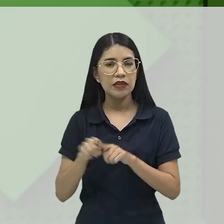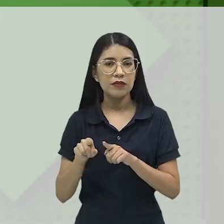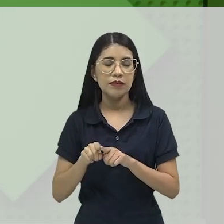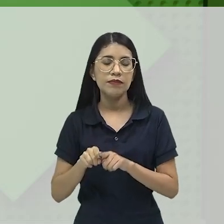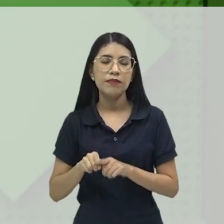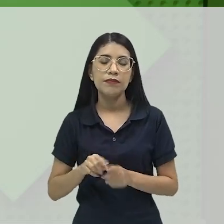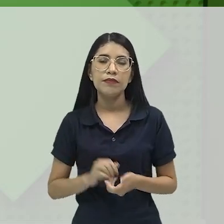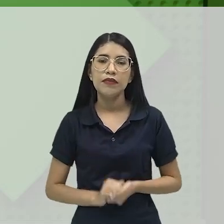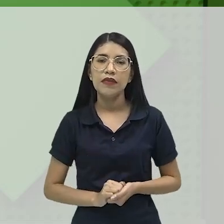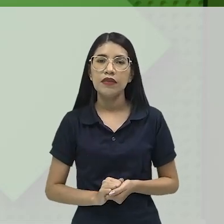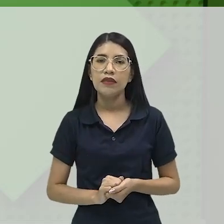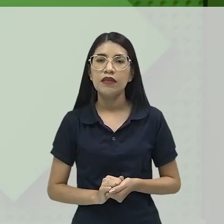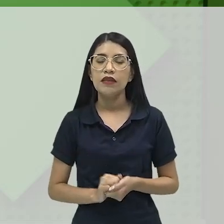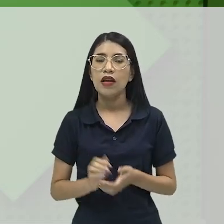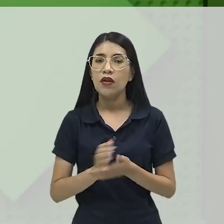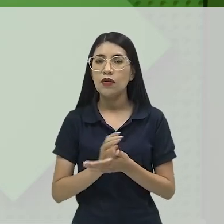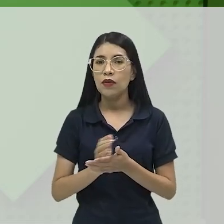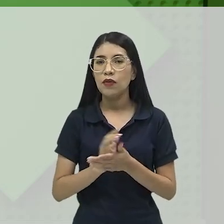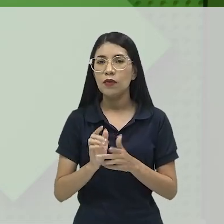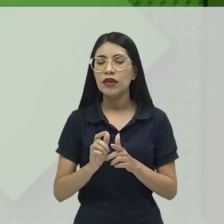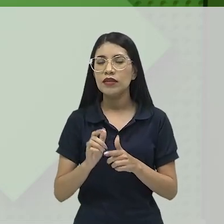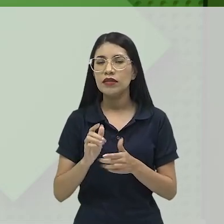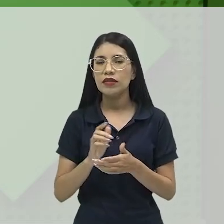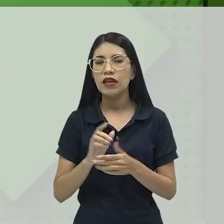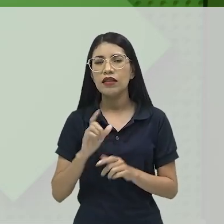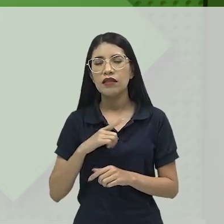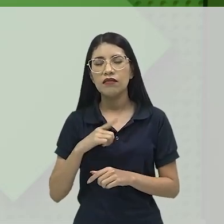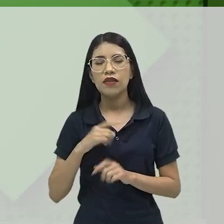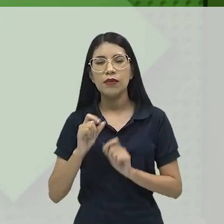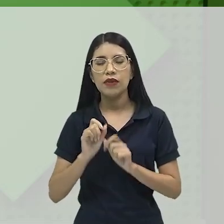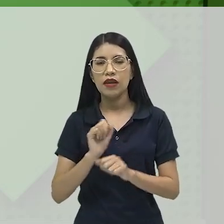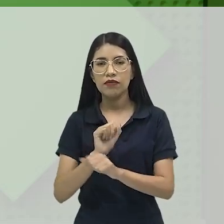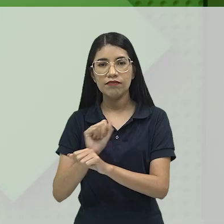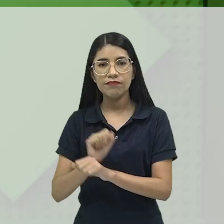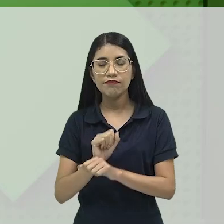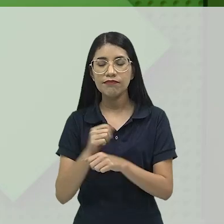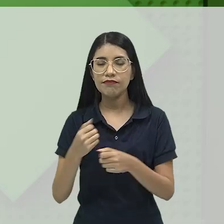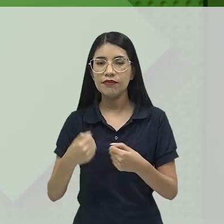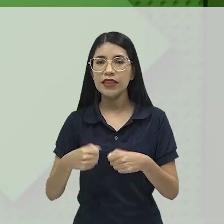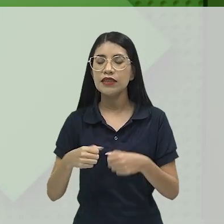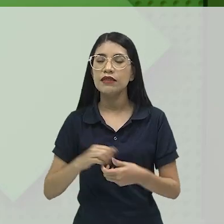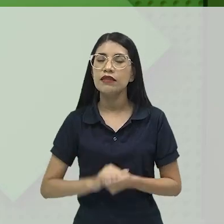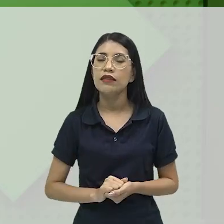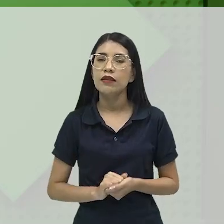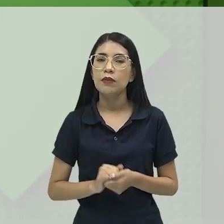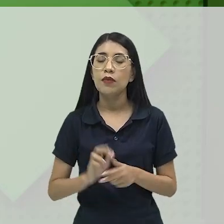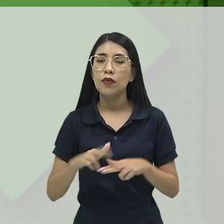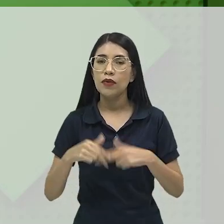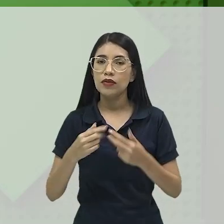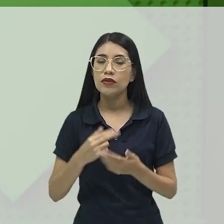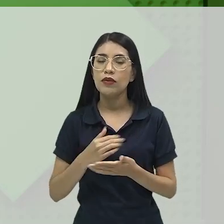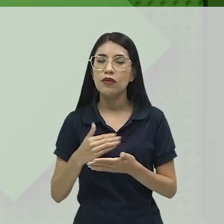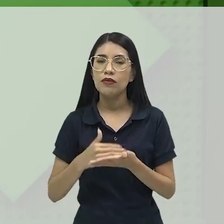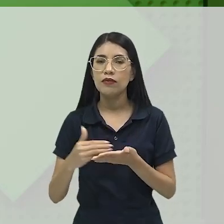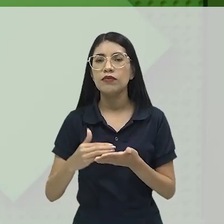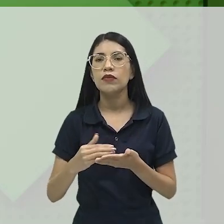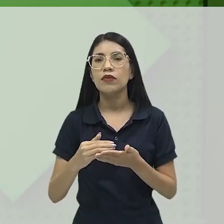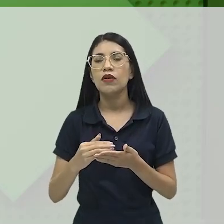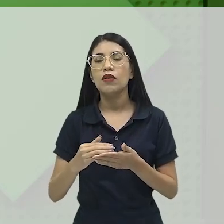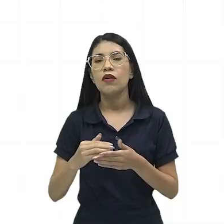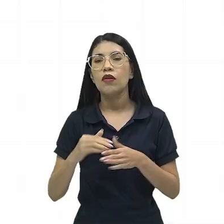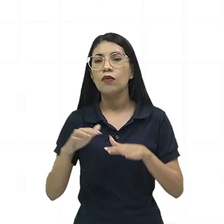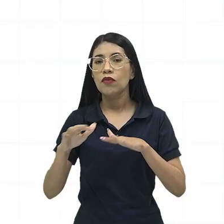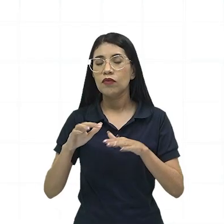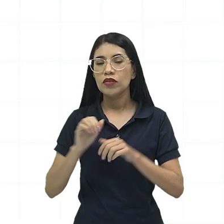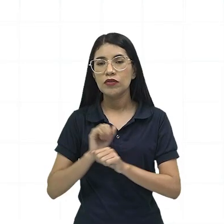indefesa diante de algumas situações. E é por isso que começou esse movimento de proteção a elas. E a gente